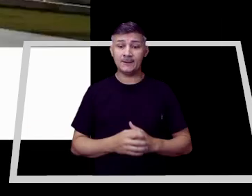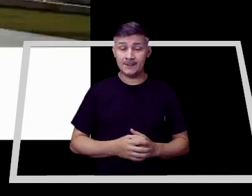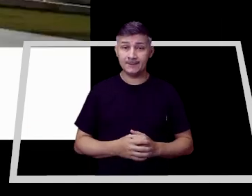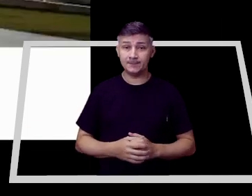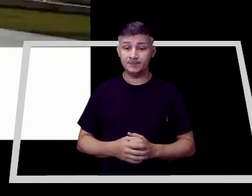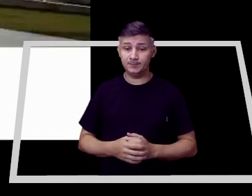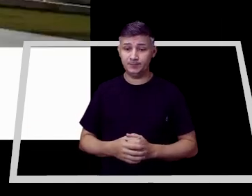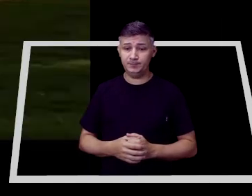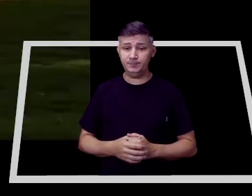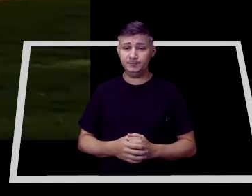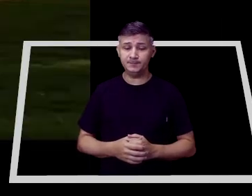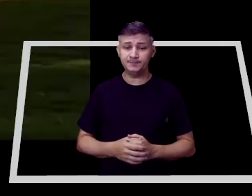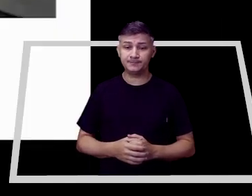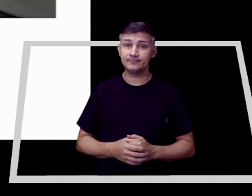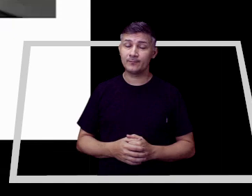elevado.